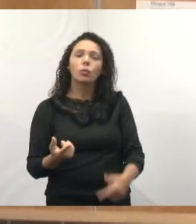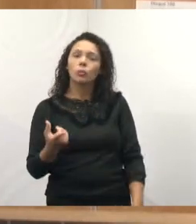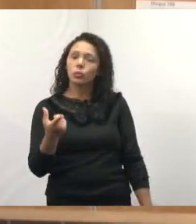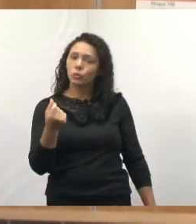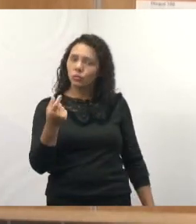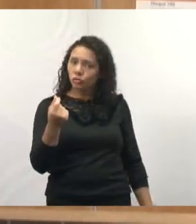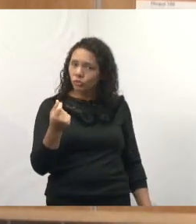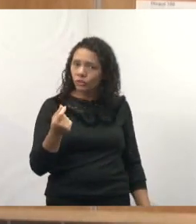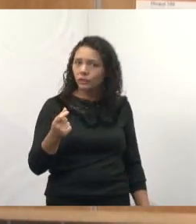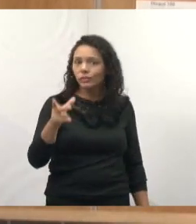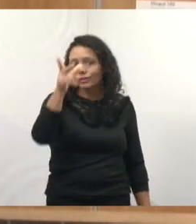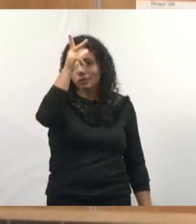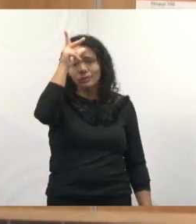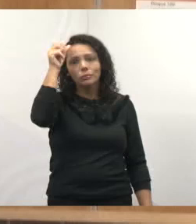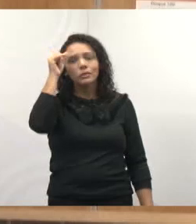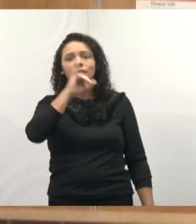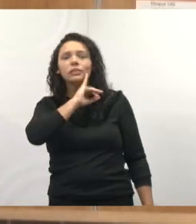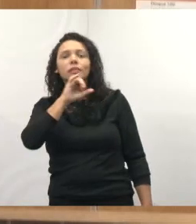cidade junto